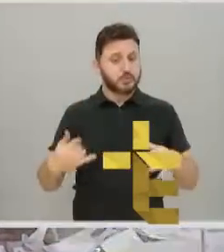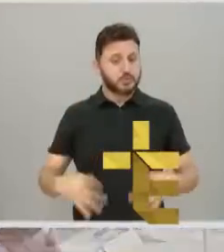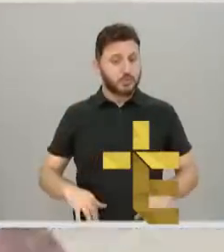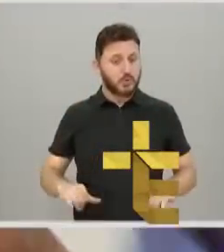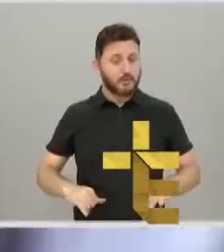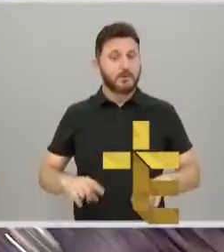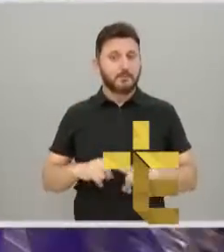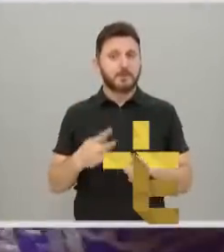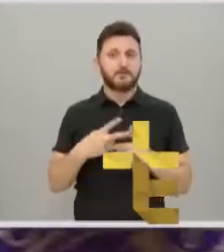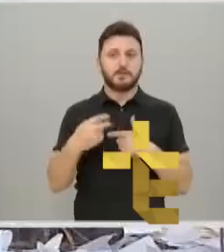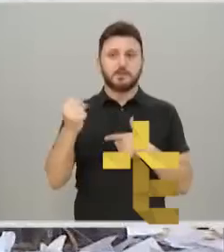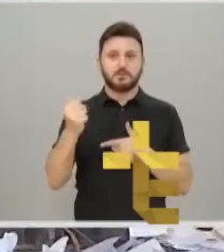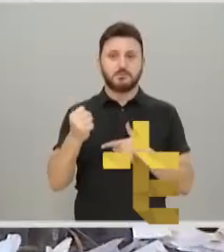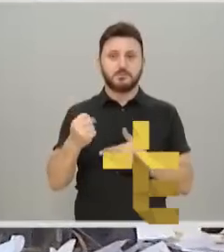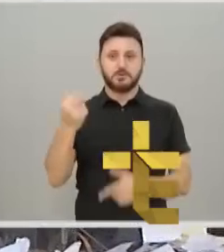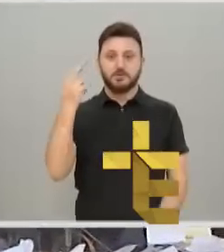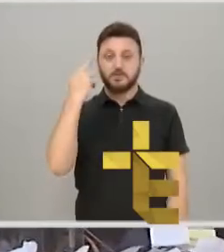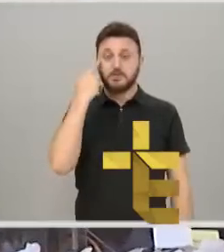Senhor,